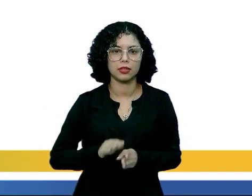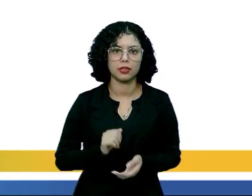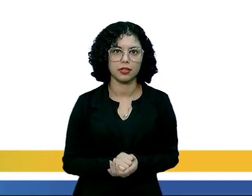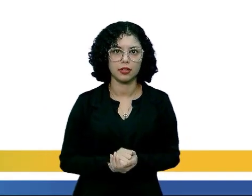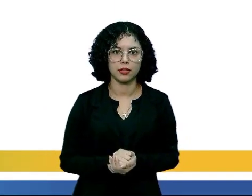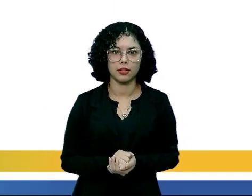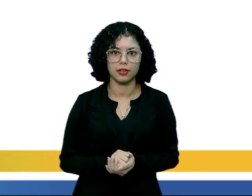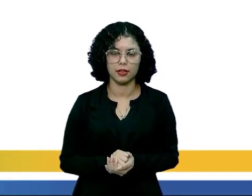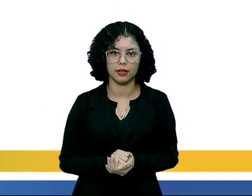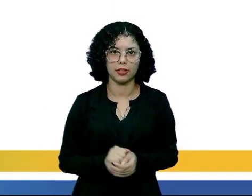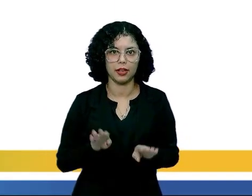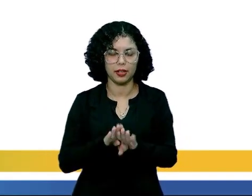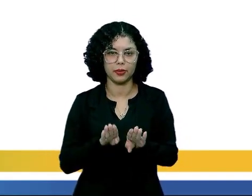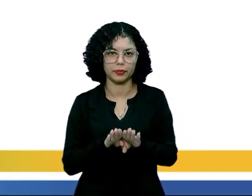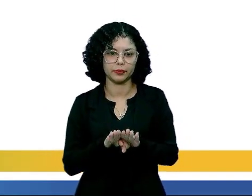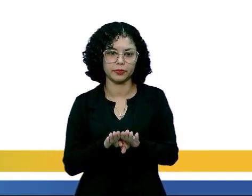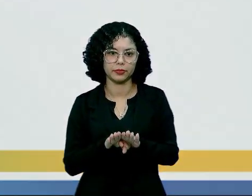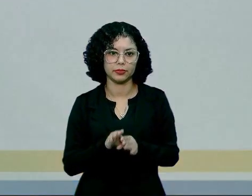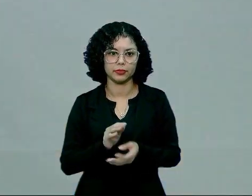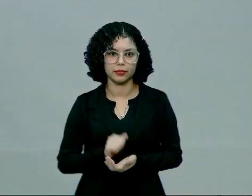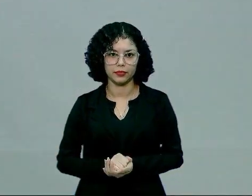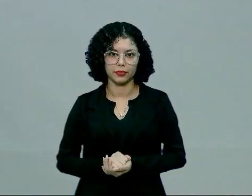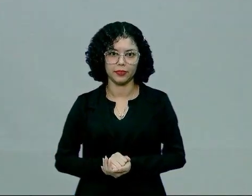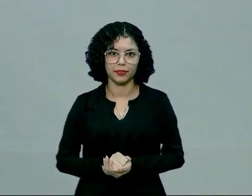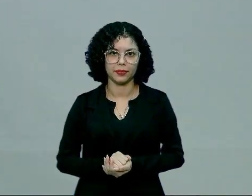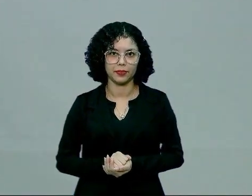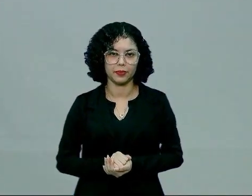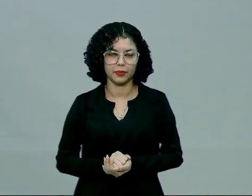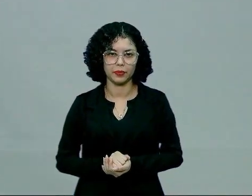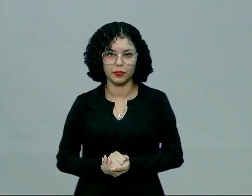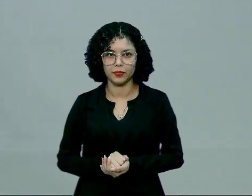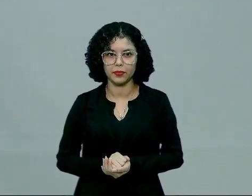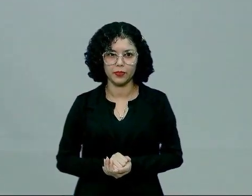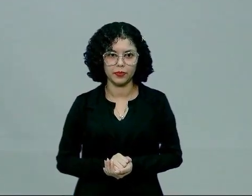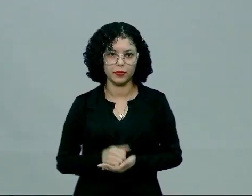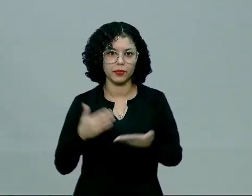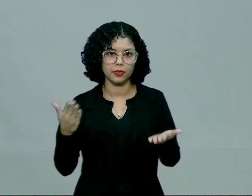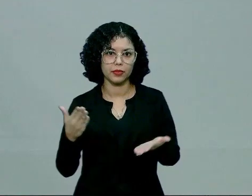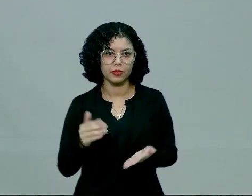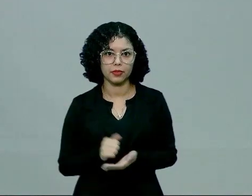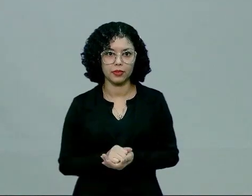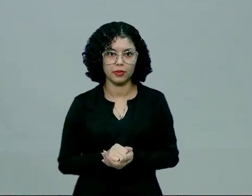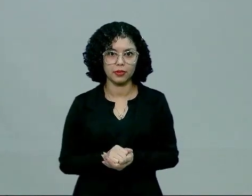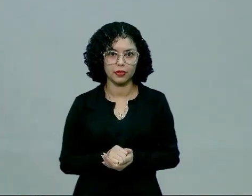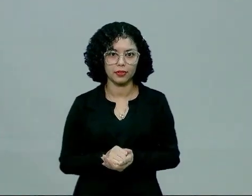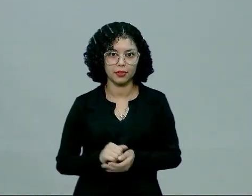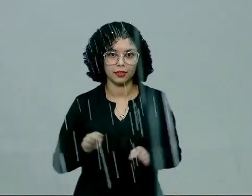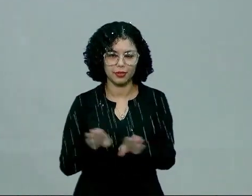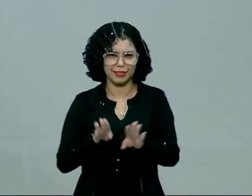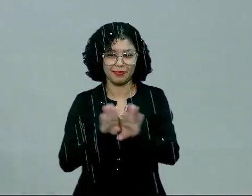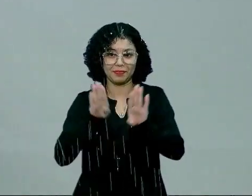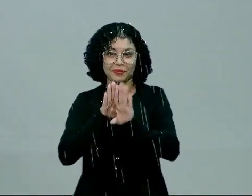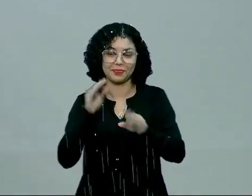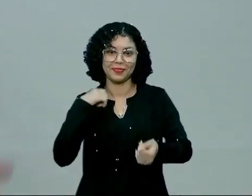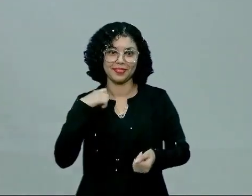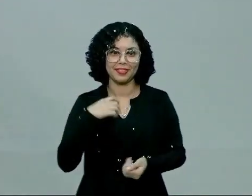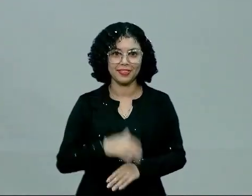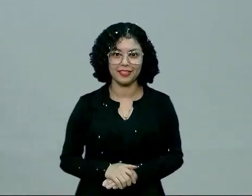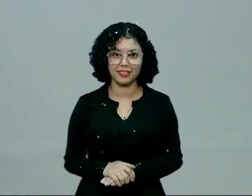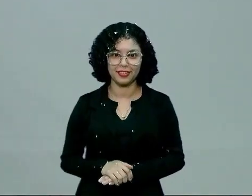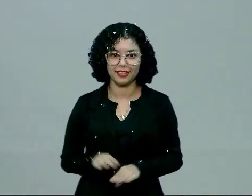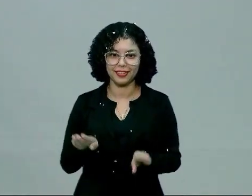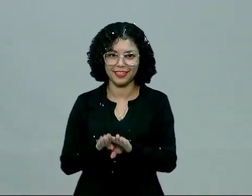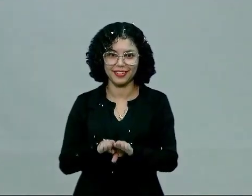e and the sky have play for you então eu termino uh uh cadê cadê ah ai meu Deus